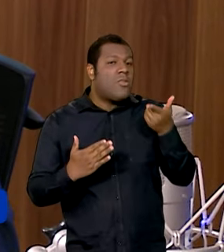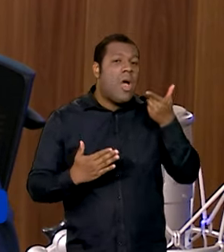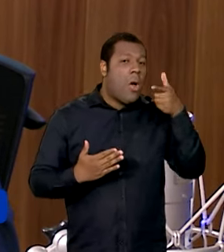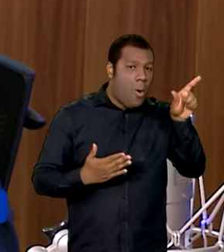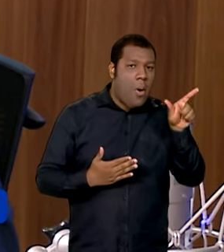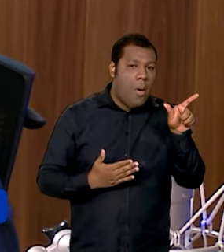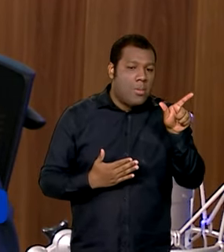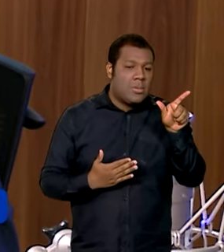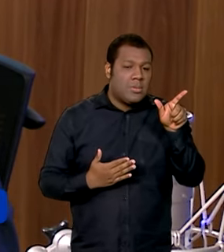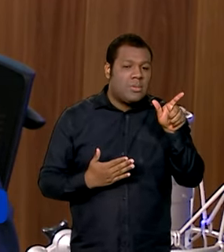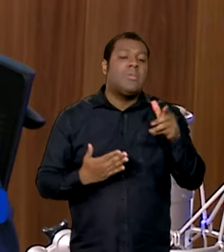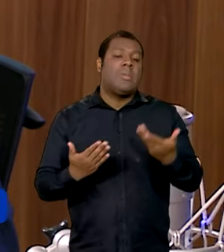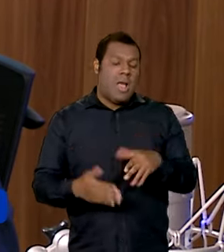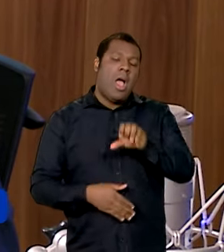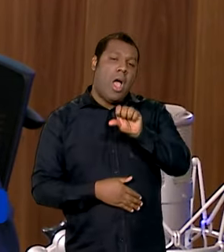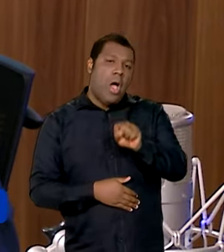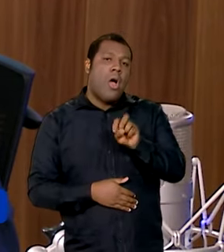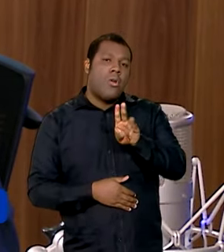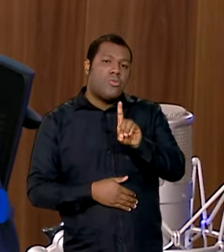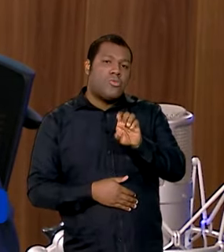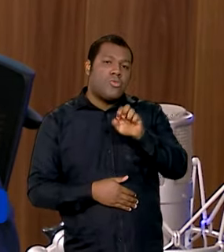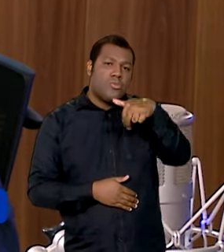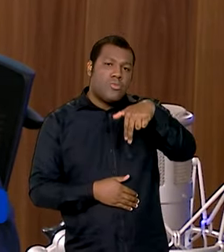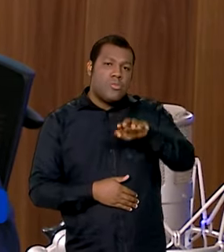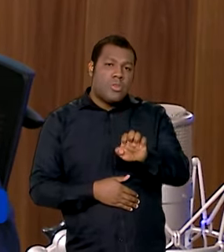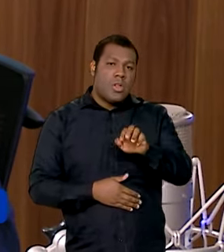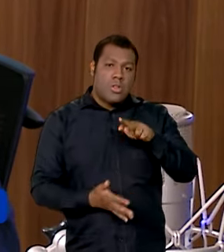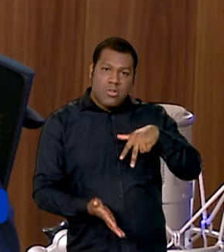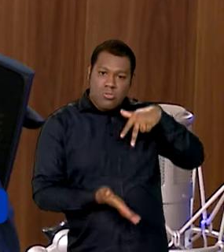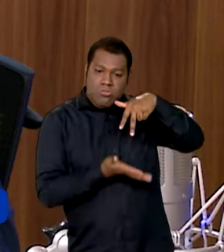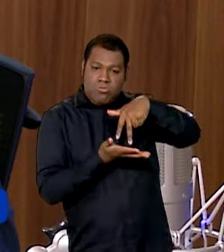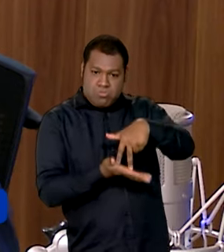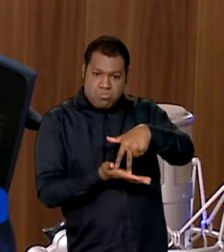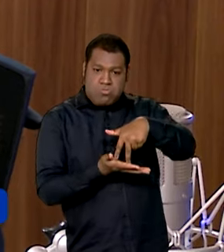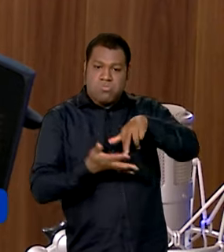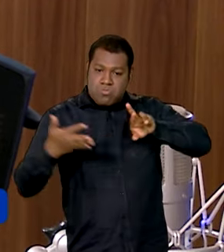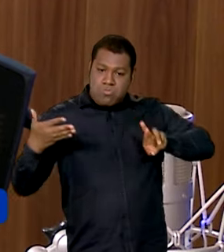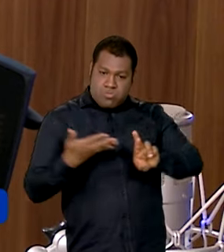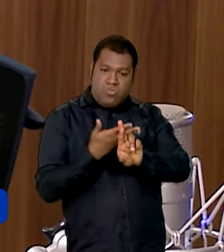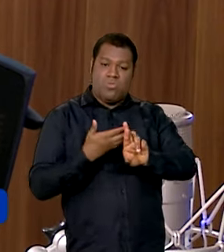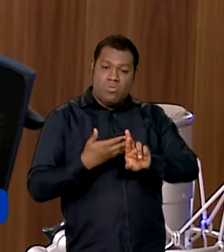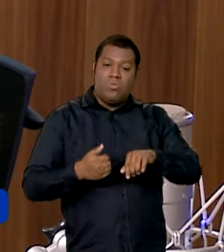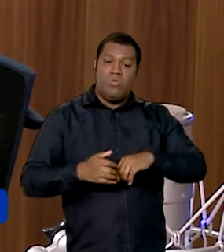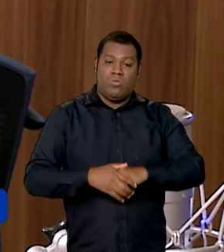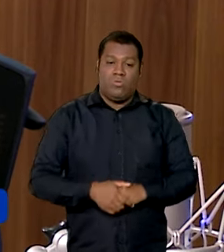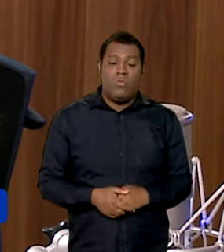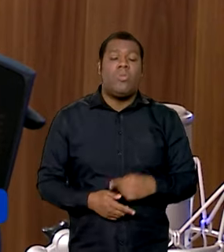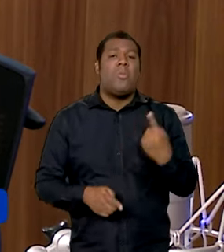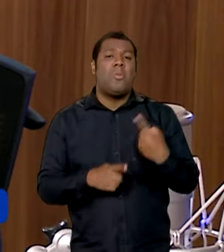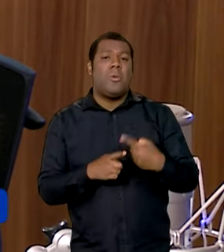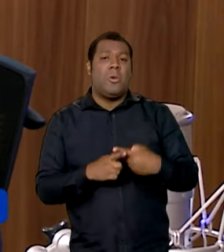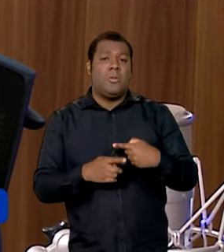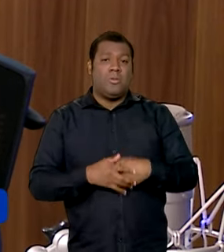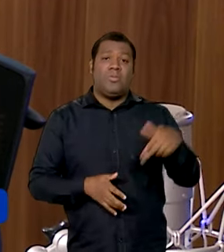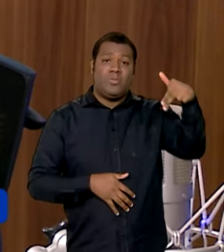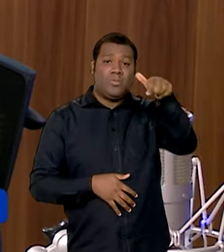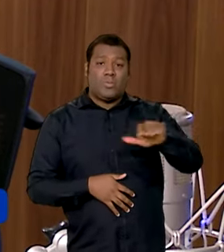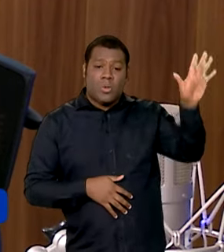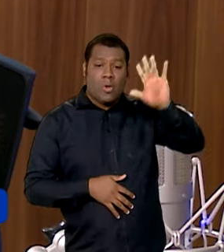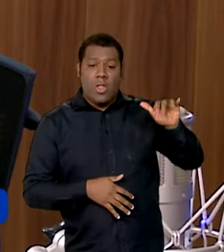nós temos uma Suene com protagonismo muito forte certo por quê Porque no